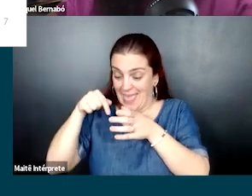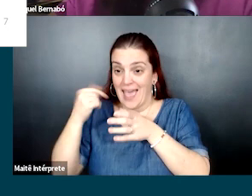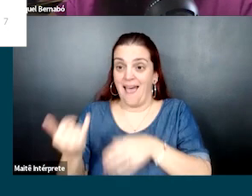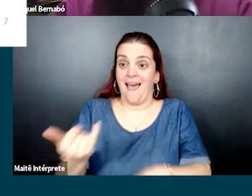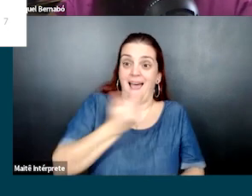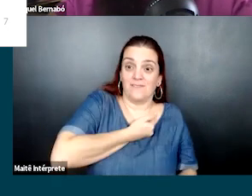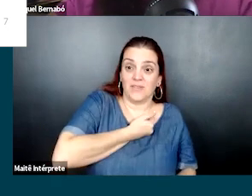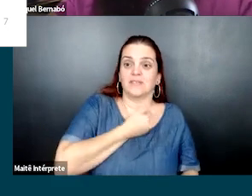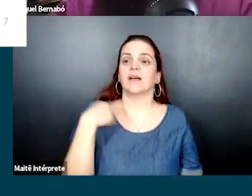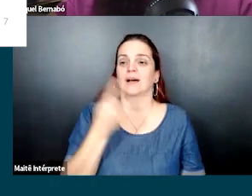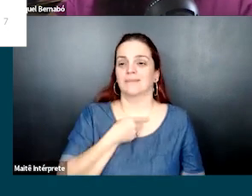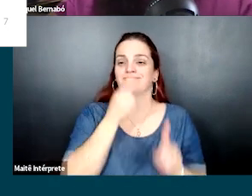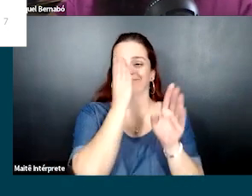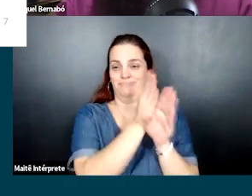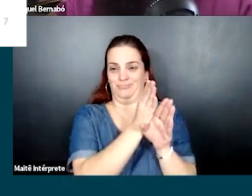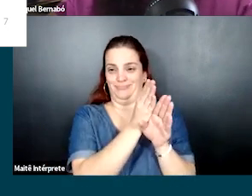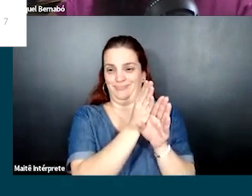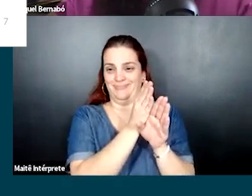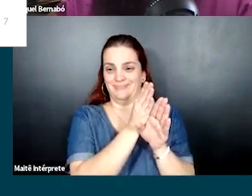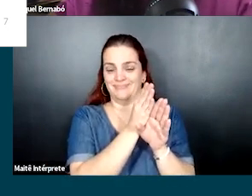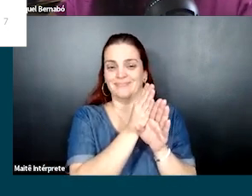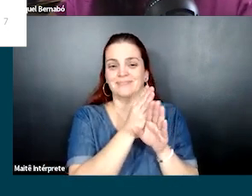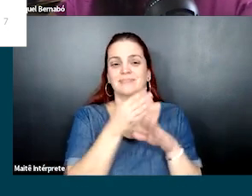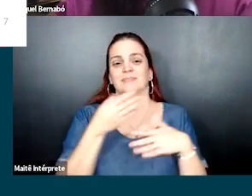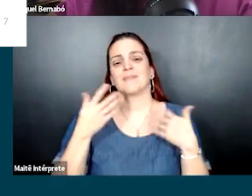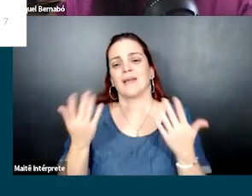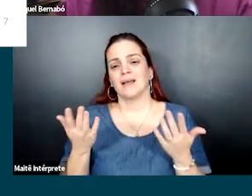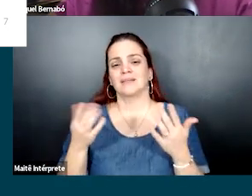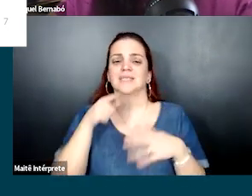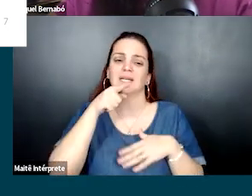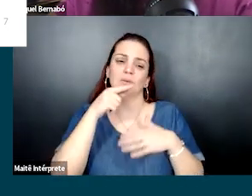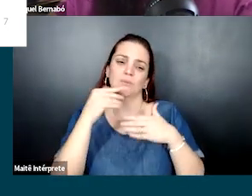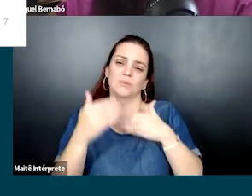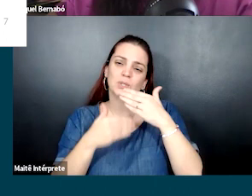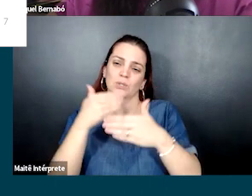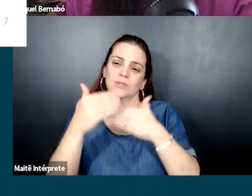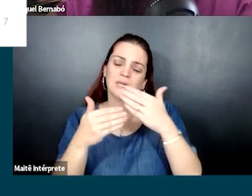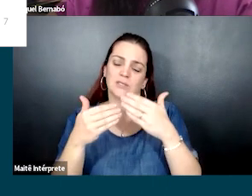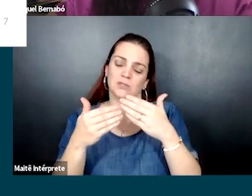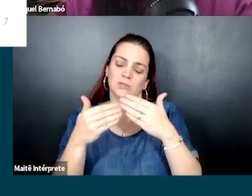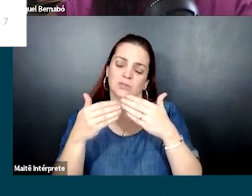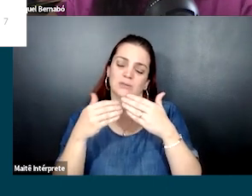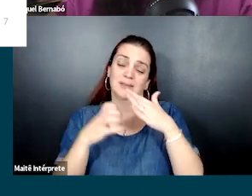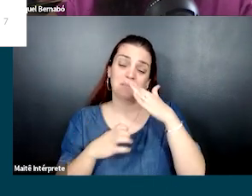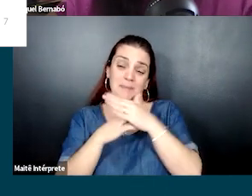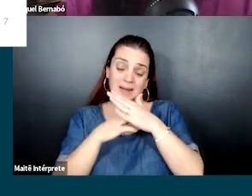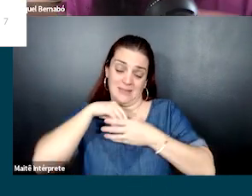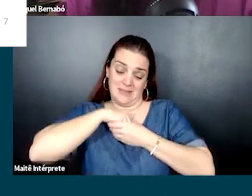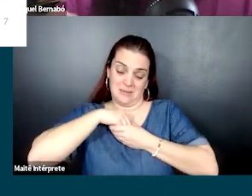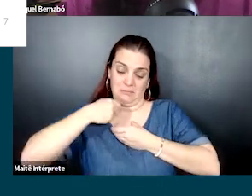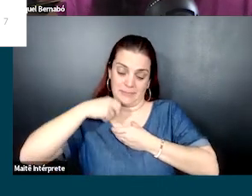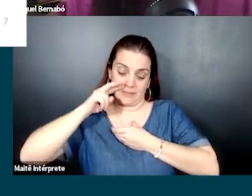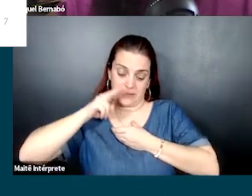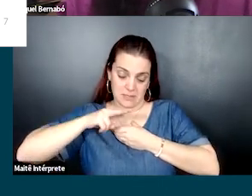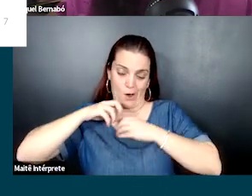nem ia saber que isso era um problema. E aí, nesse sentido, né, pensando nesses processos internos e visões